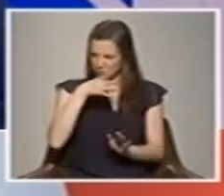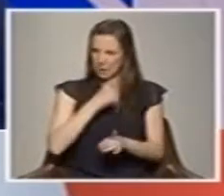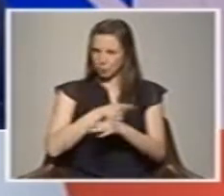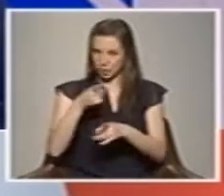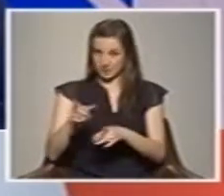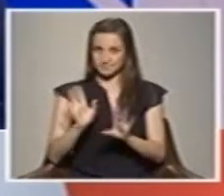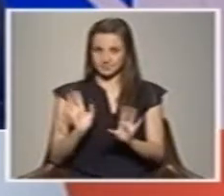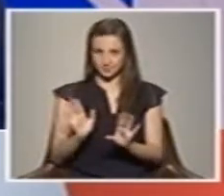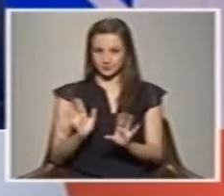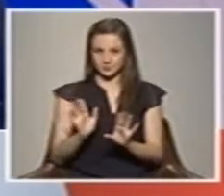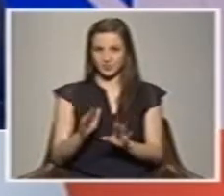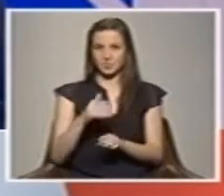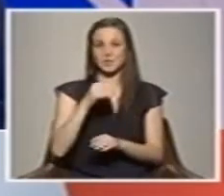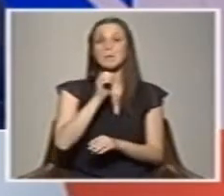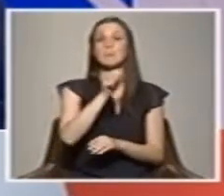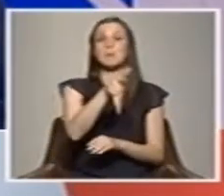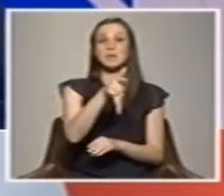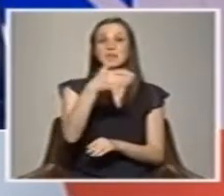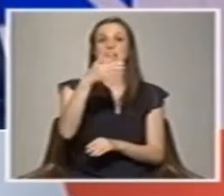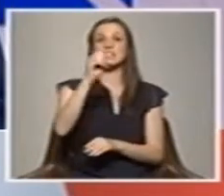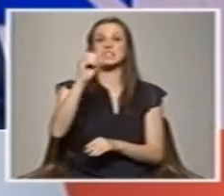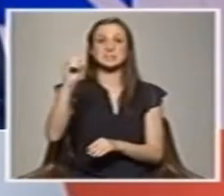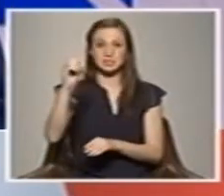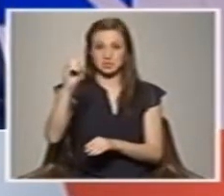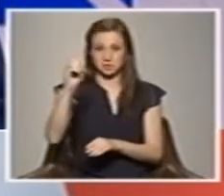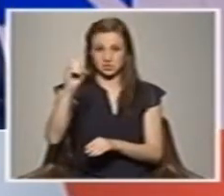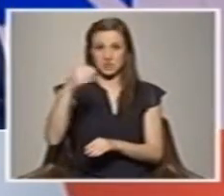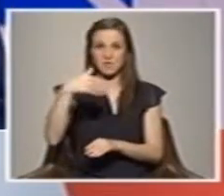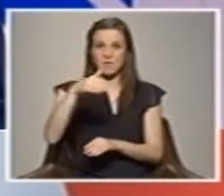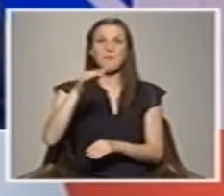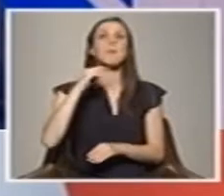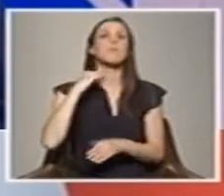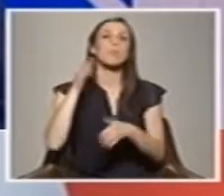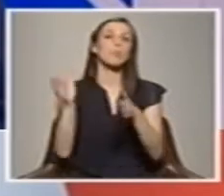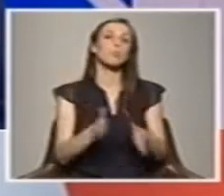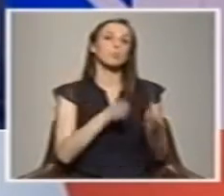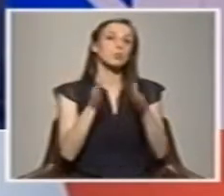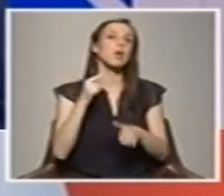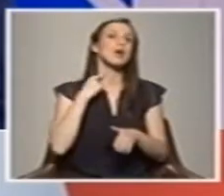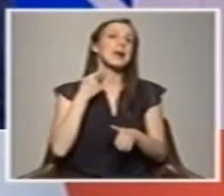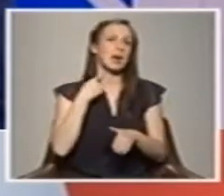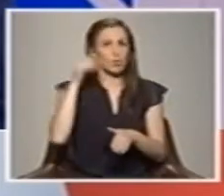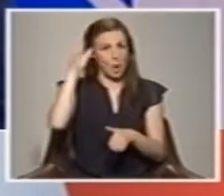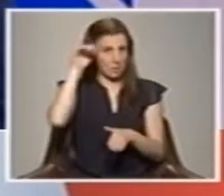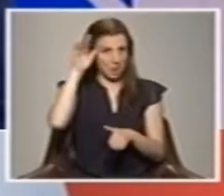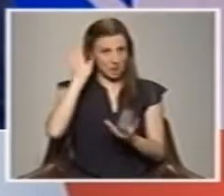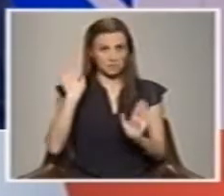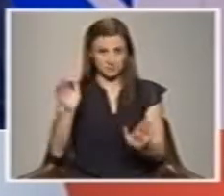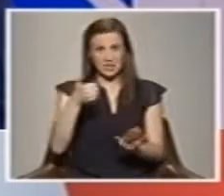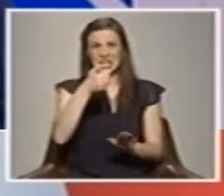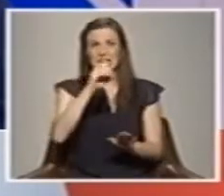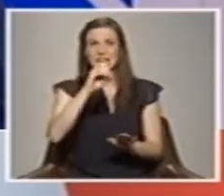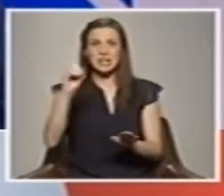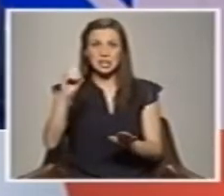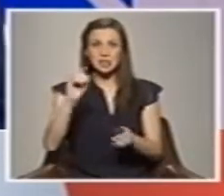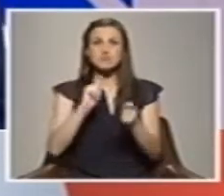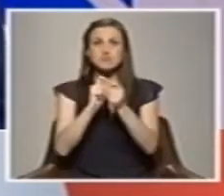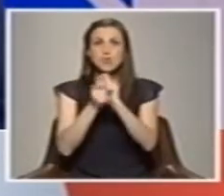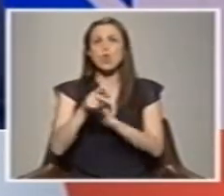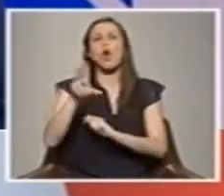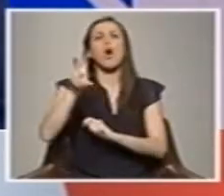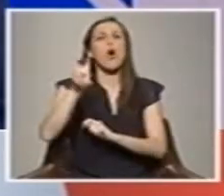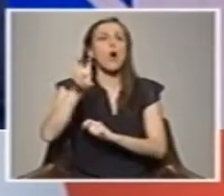Primeiro, 1.700 vão para a produção de carne, portanto, de animais. Depois daí, 500 são transformadas em ovos,